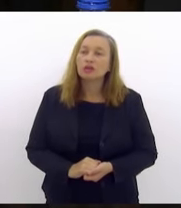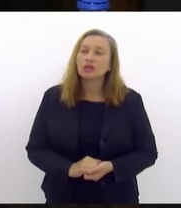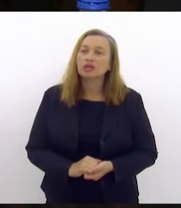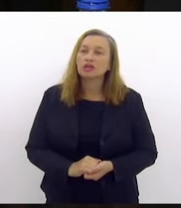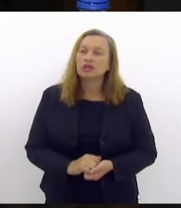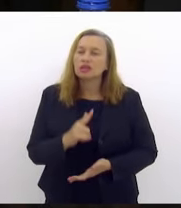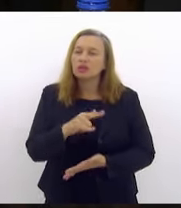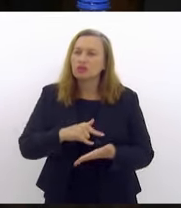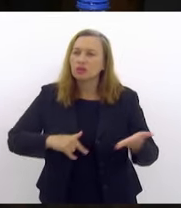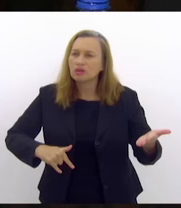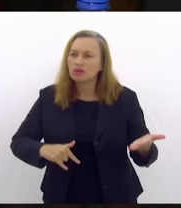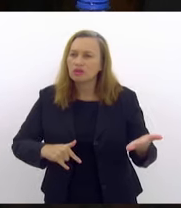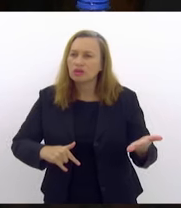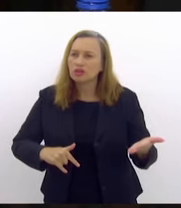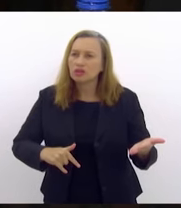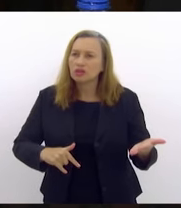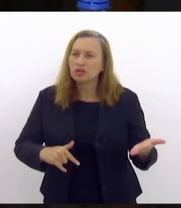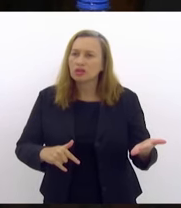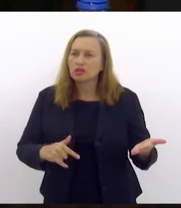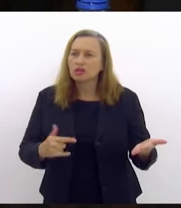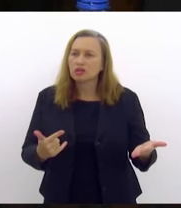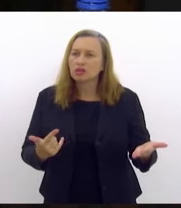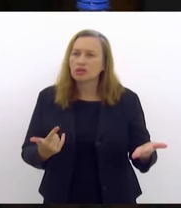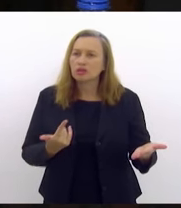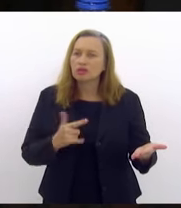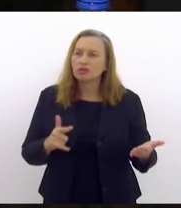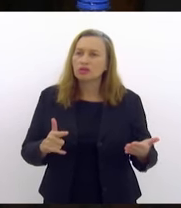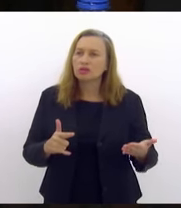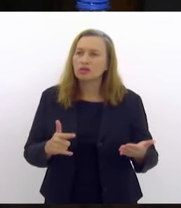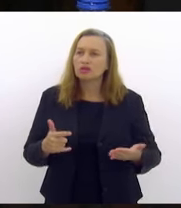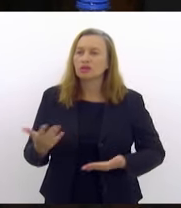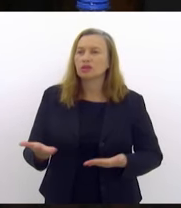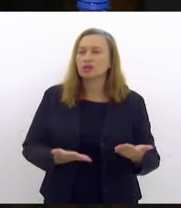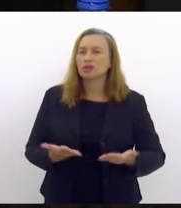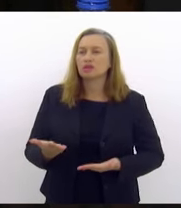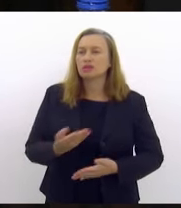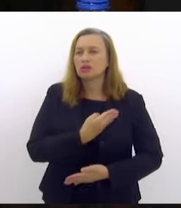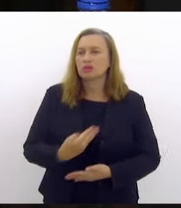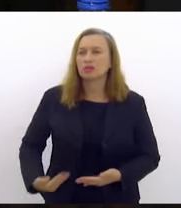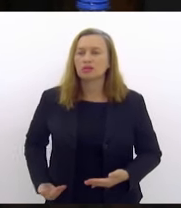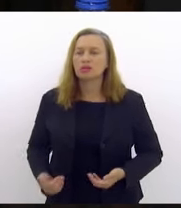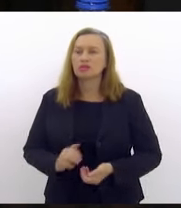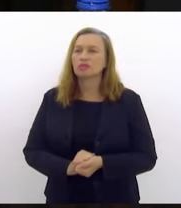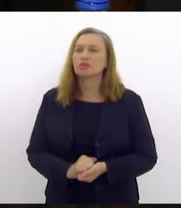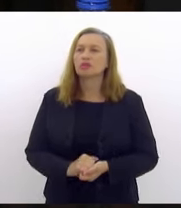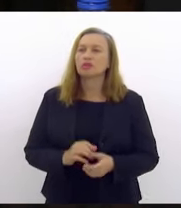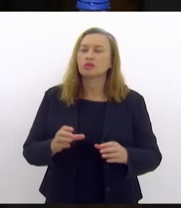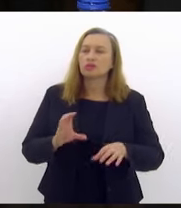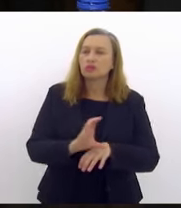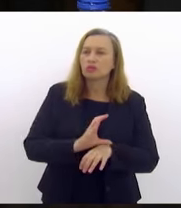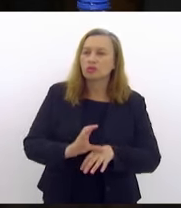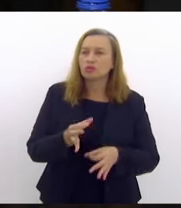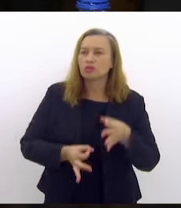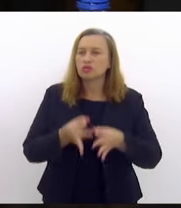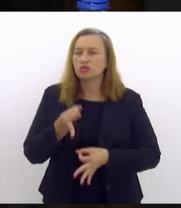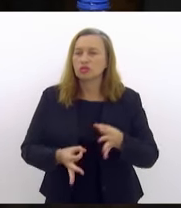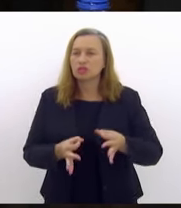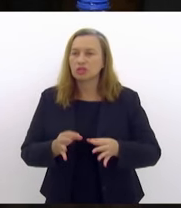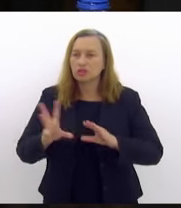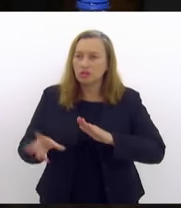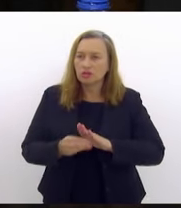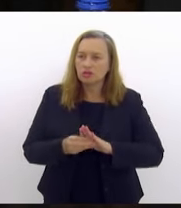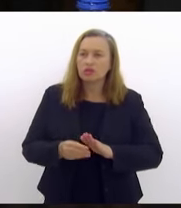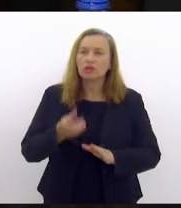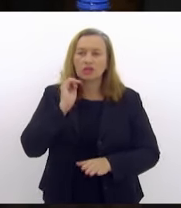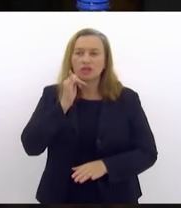de impossibilidade dos serviços públicos na forma que menciona. Parecer da Comissão de Constituição e Justiça pela constitucionalidade com emenda.